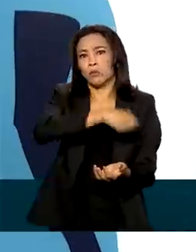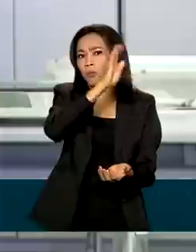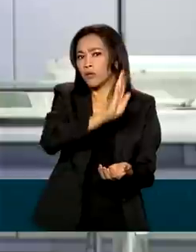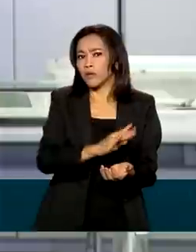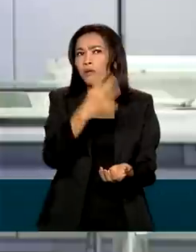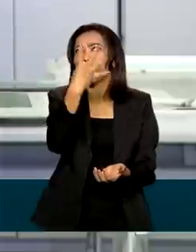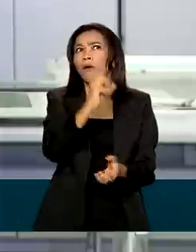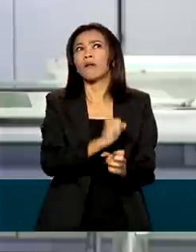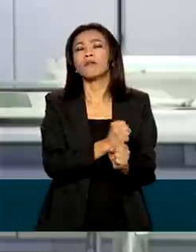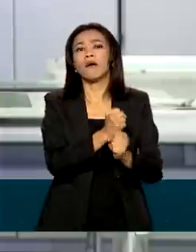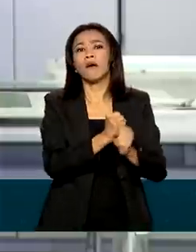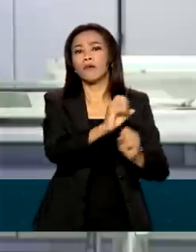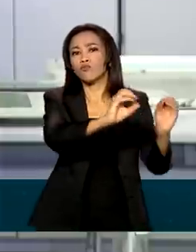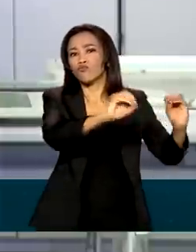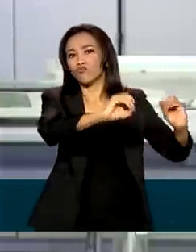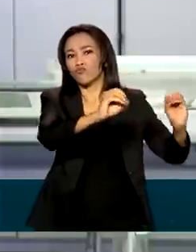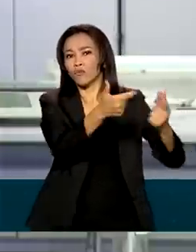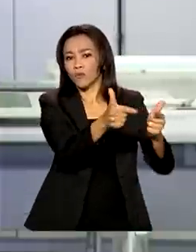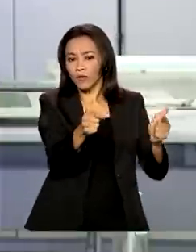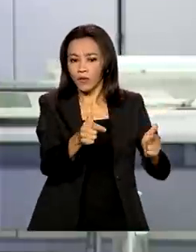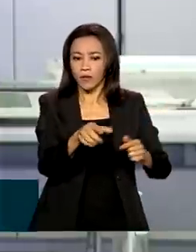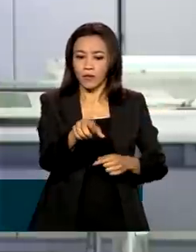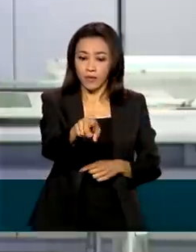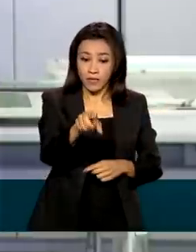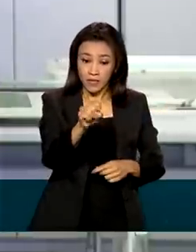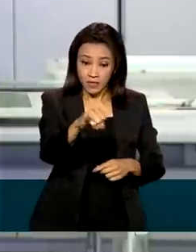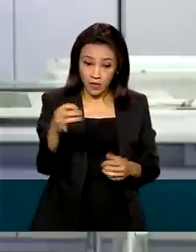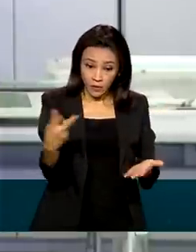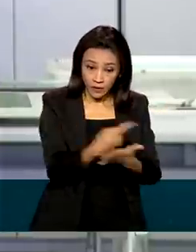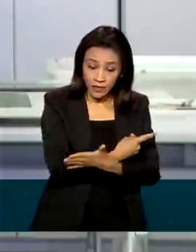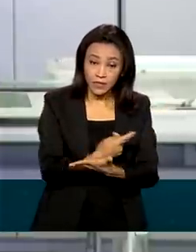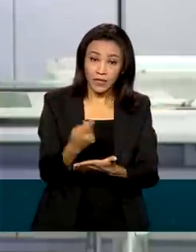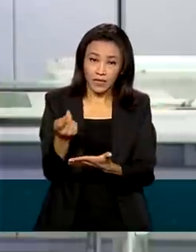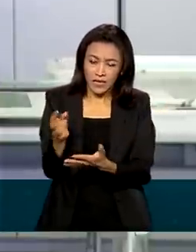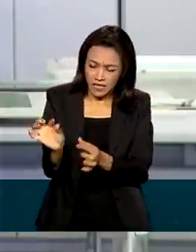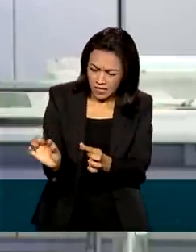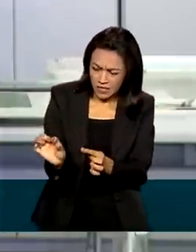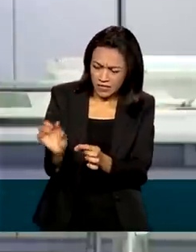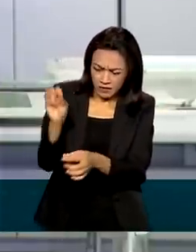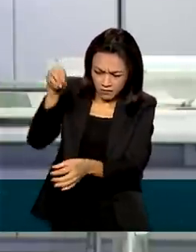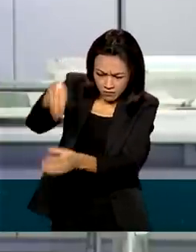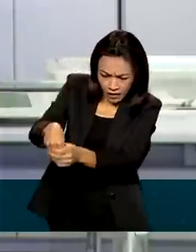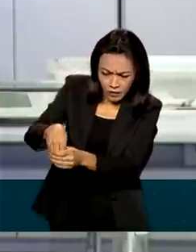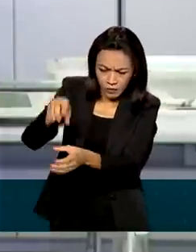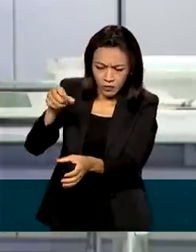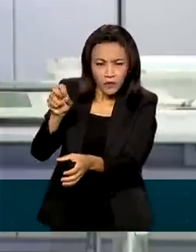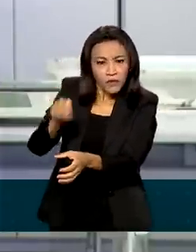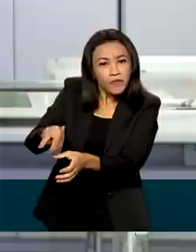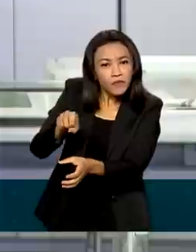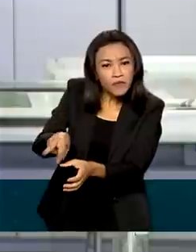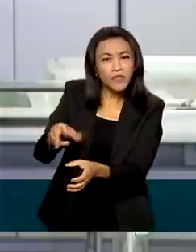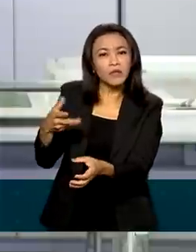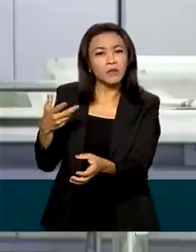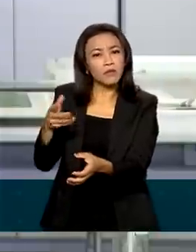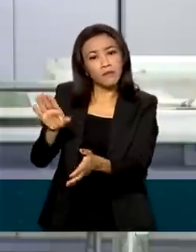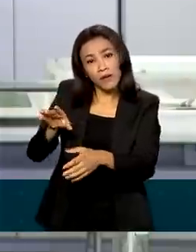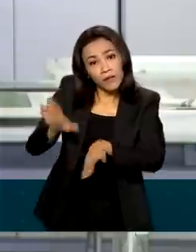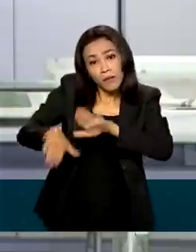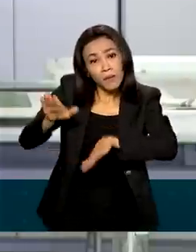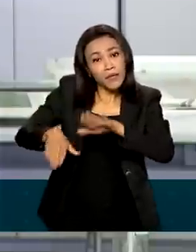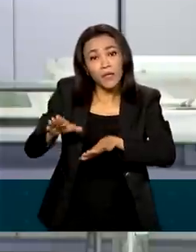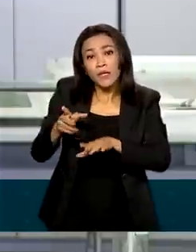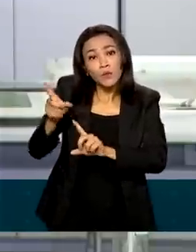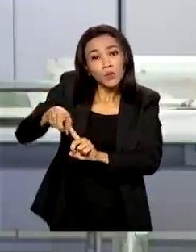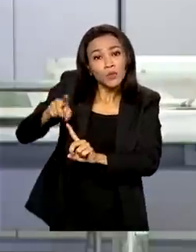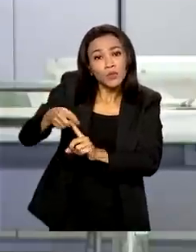Brasil desse produto que ainda possa conter esse vírus que ele pode ficar às vezes mesmo dependendo do tipo do problema pode